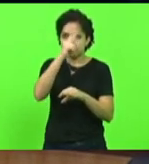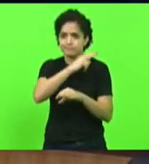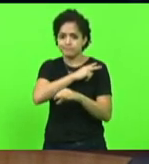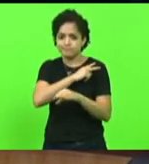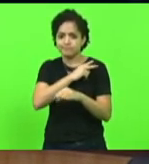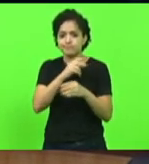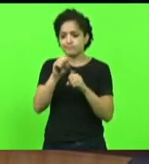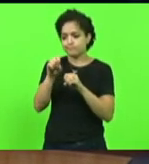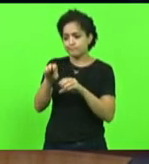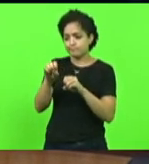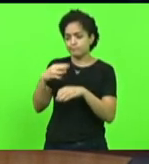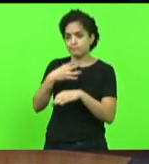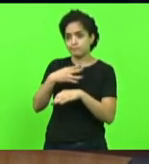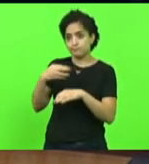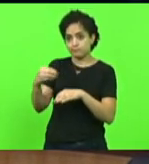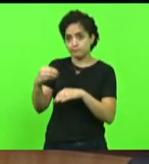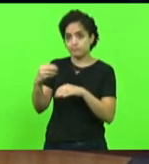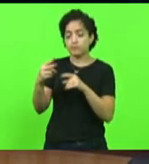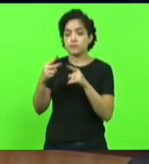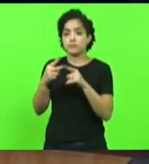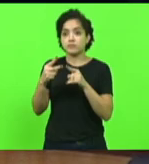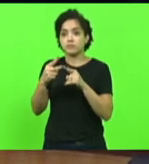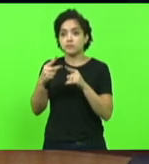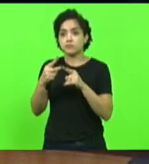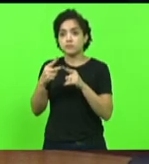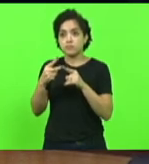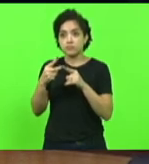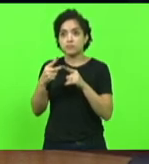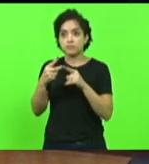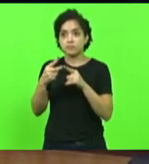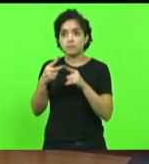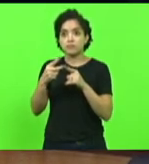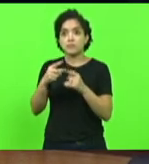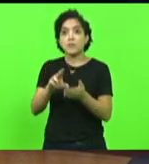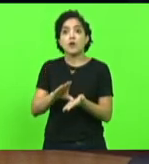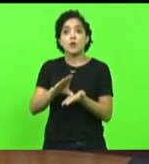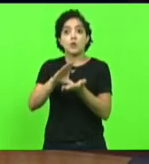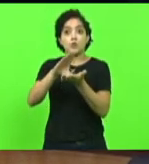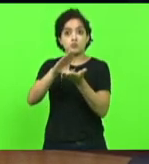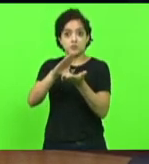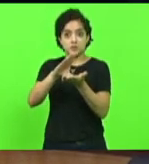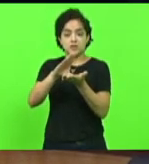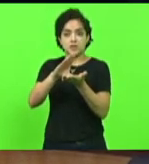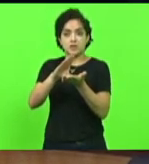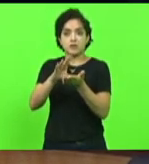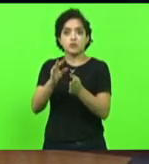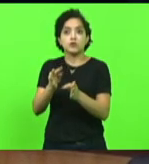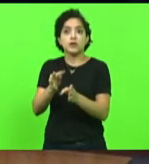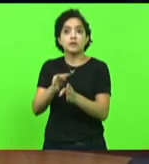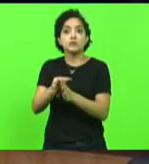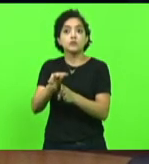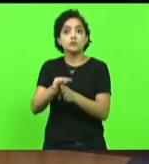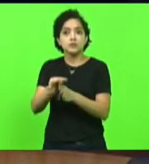filhos. Em segundo lugar, ele atribui ao Conselho Tutelar a responsabilidade pelo